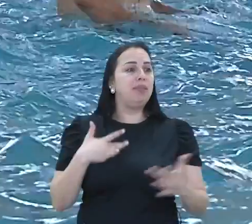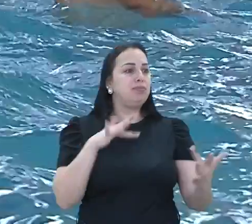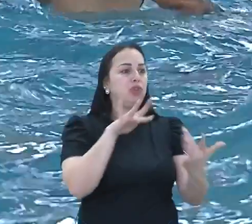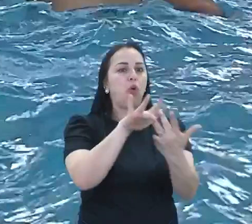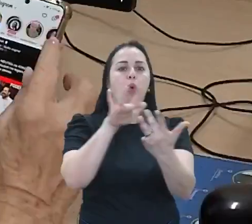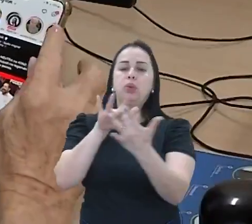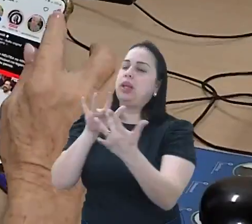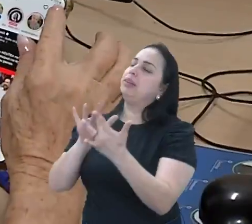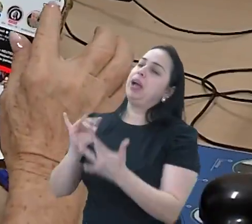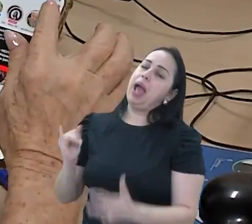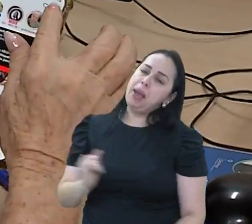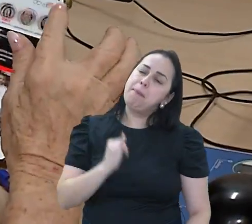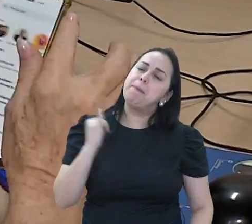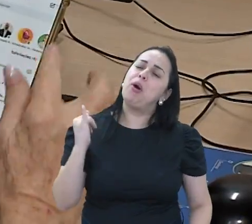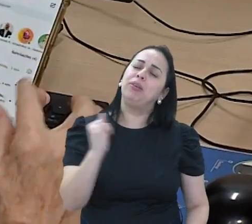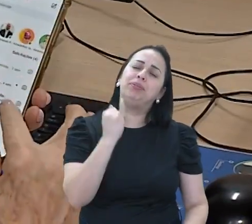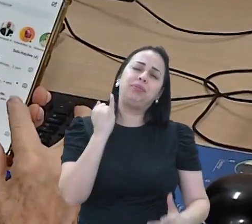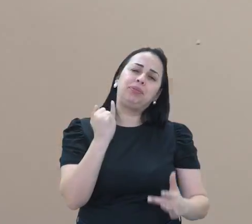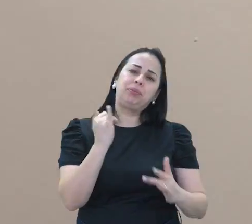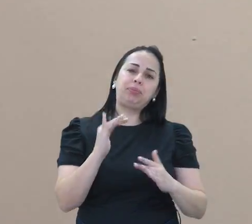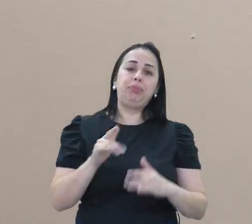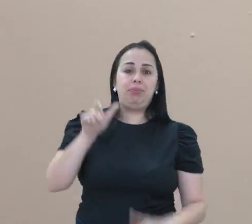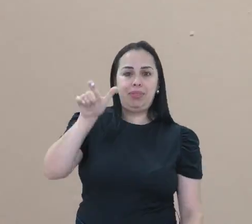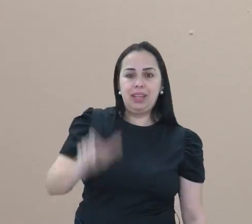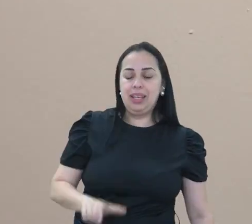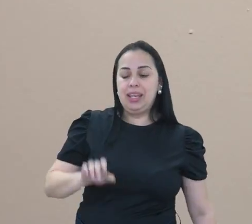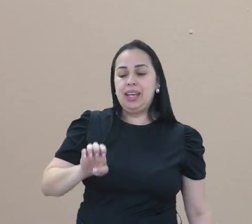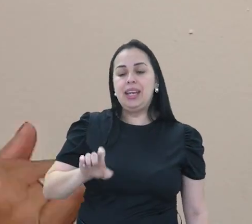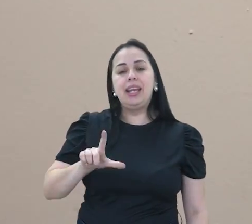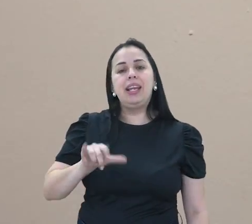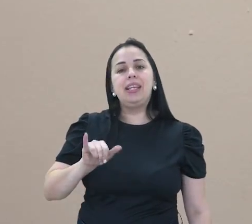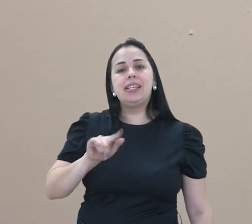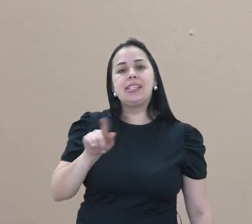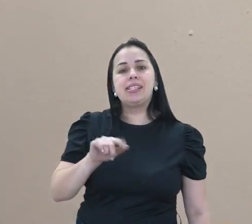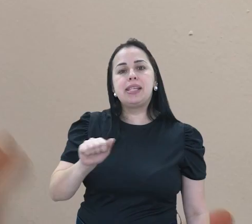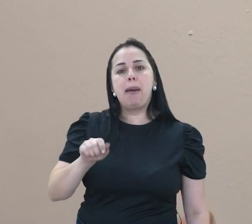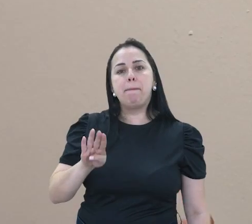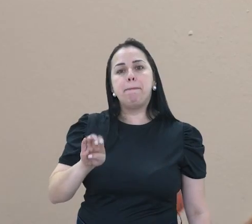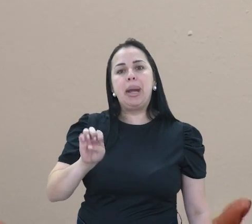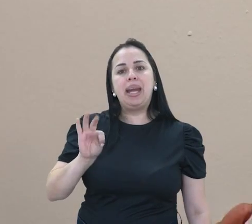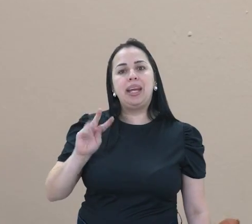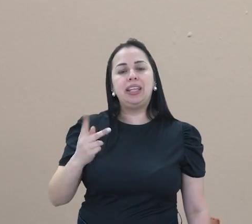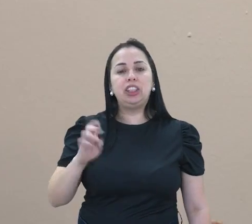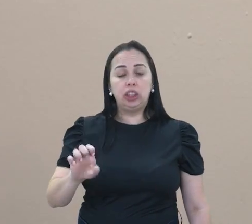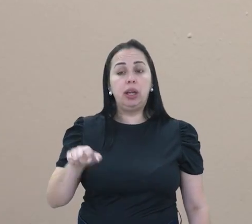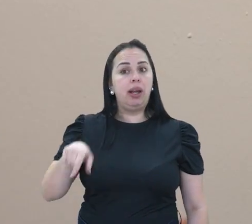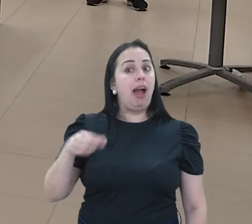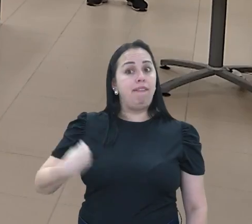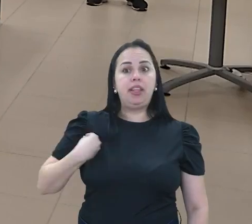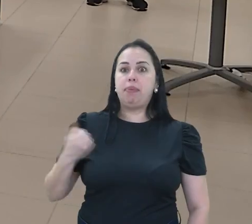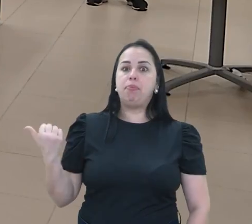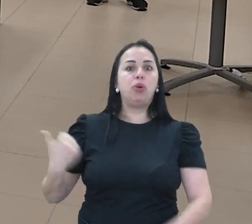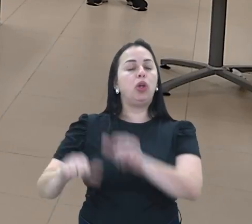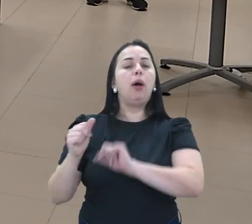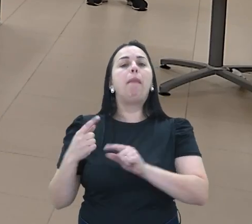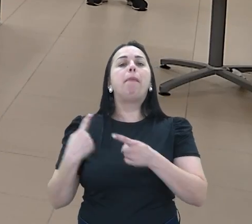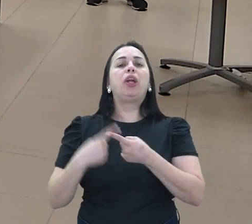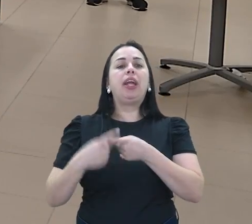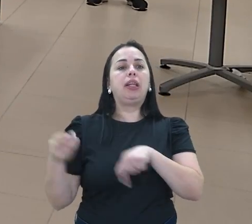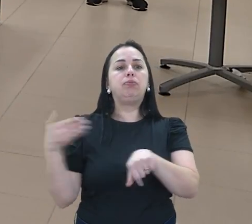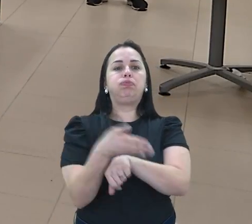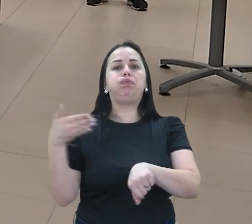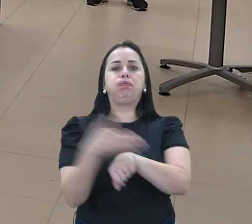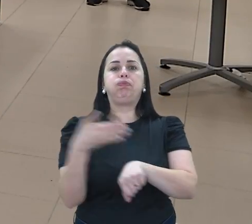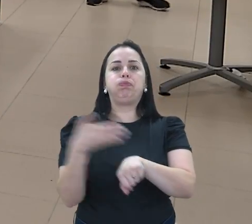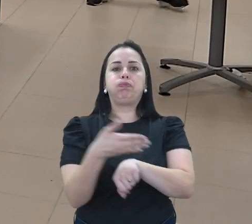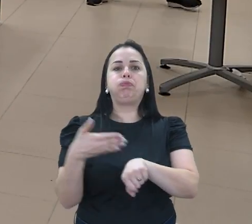a importância da interação social na saúde do cérebro. A vida de Dona Elizabeth Rodrigues, de 65 anos, mudou depois